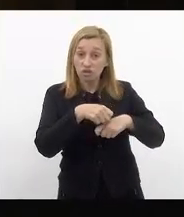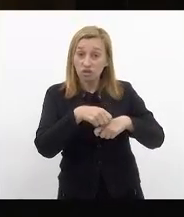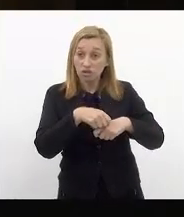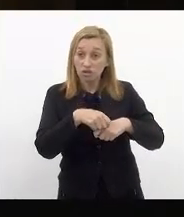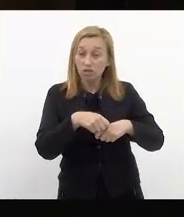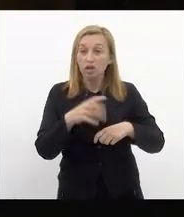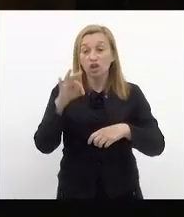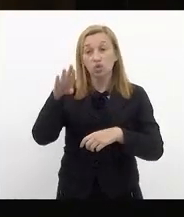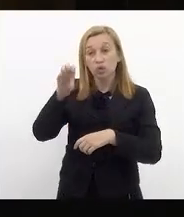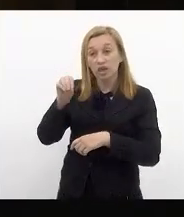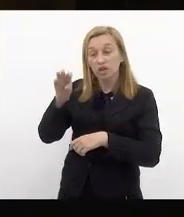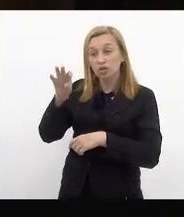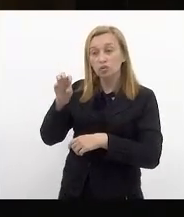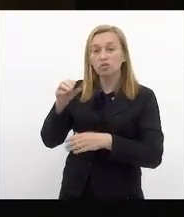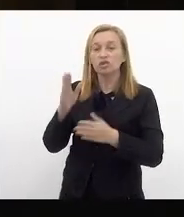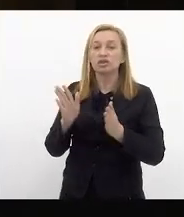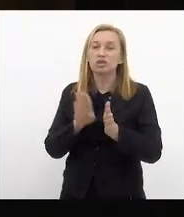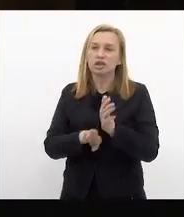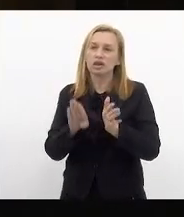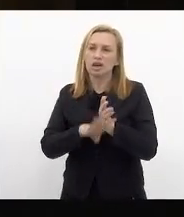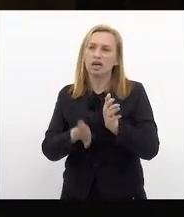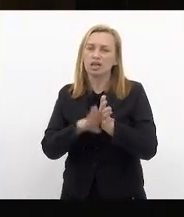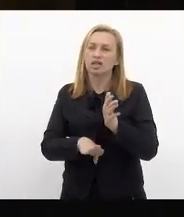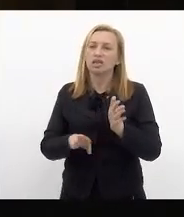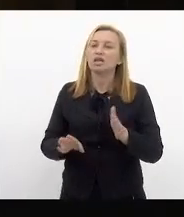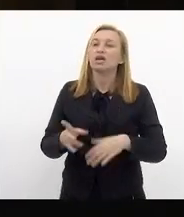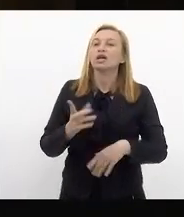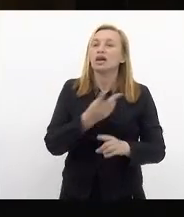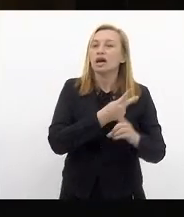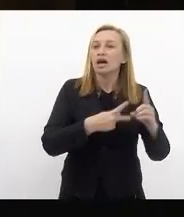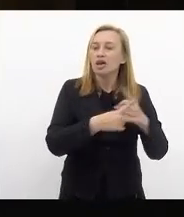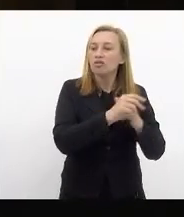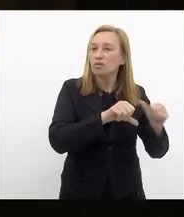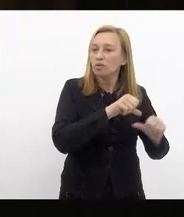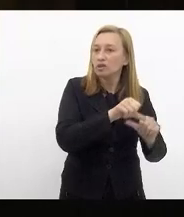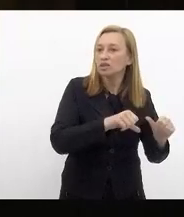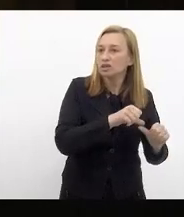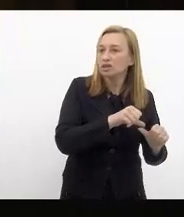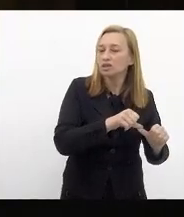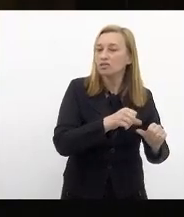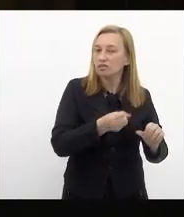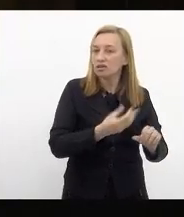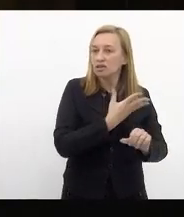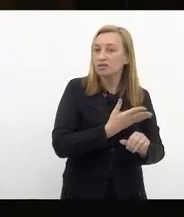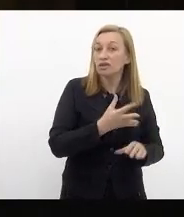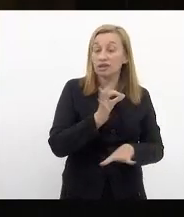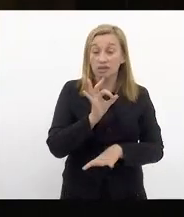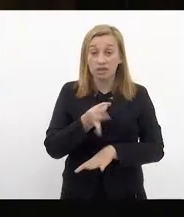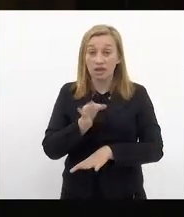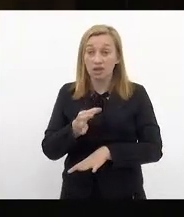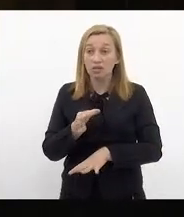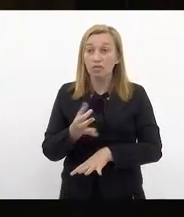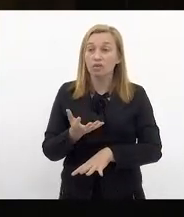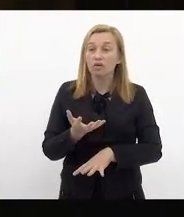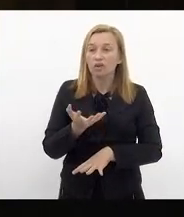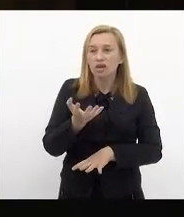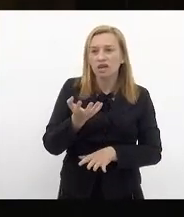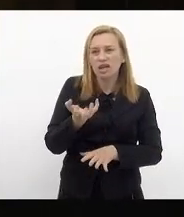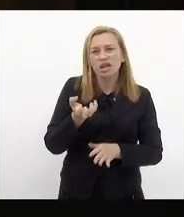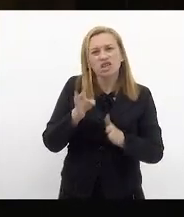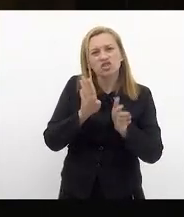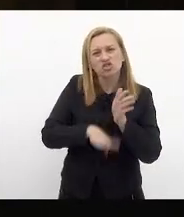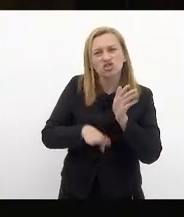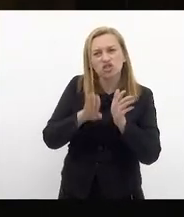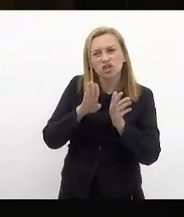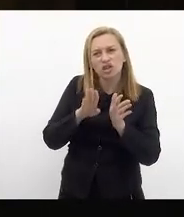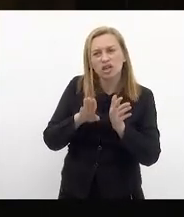o teto de gastos. A reforma previdenciária fica muito nítido, né, que, ao tentar retirar